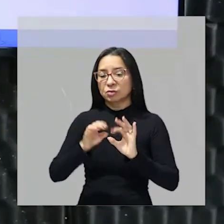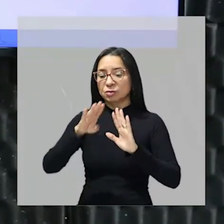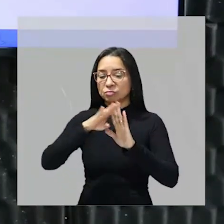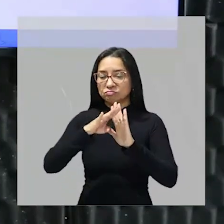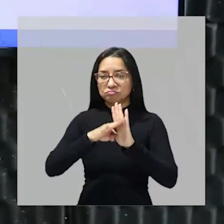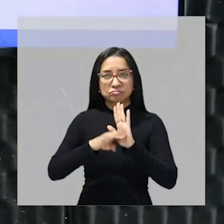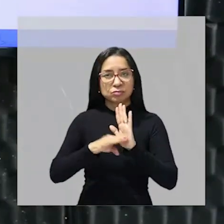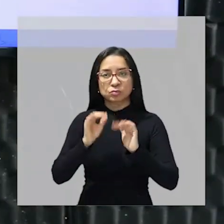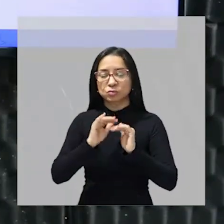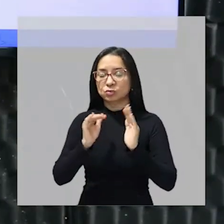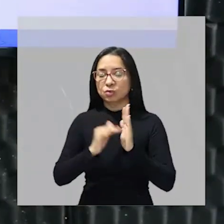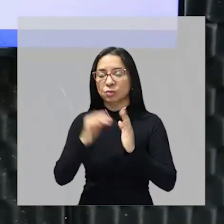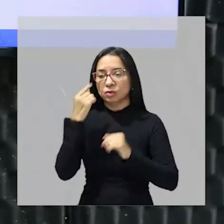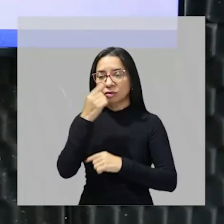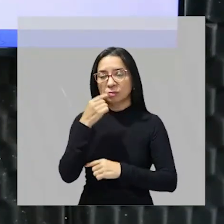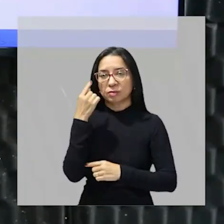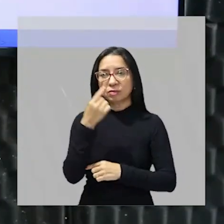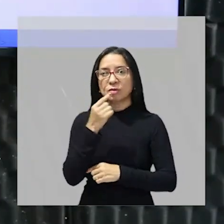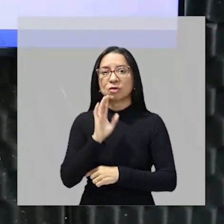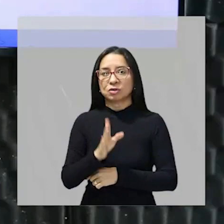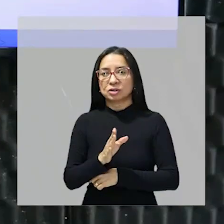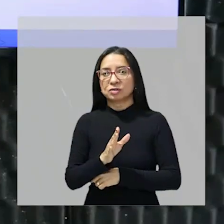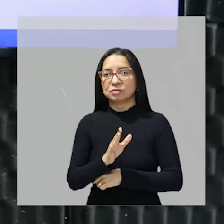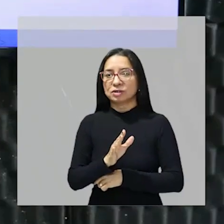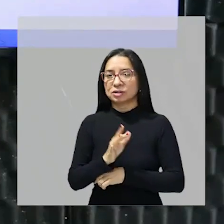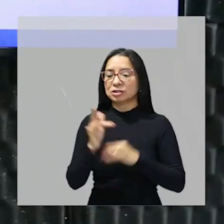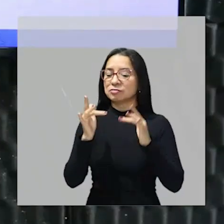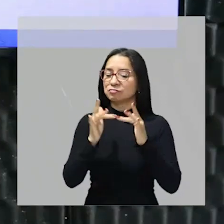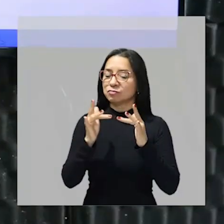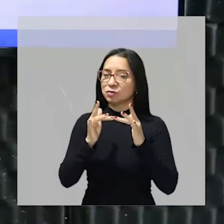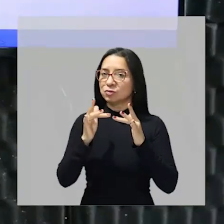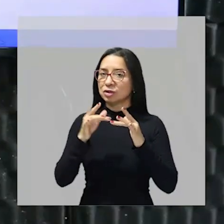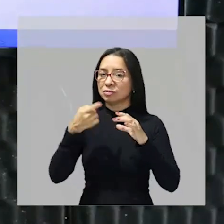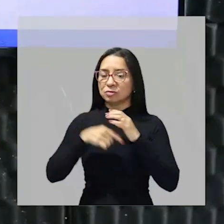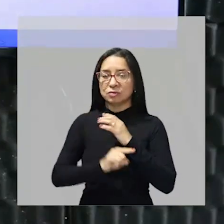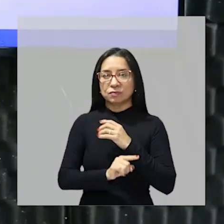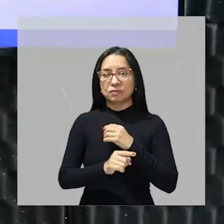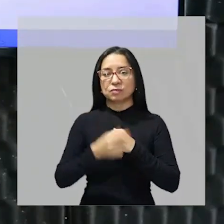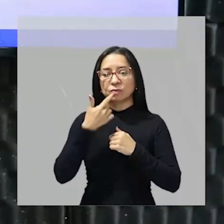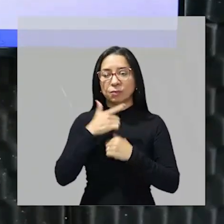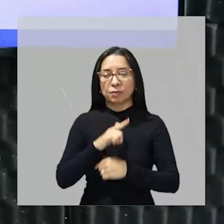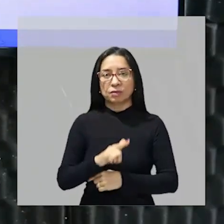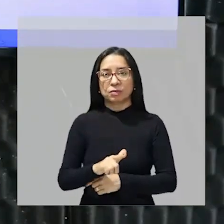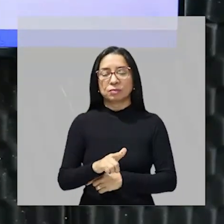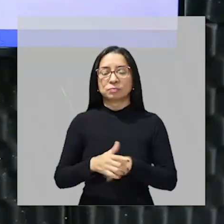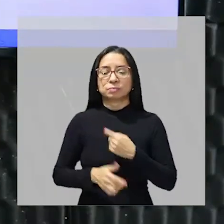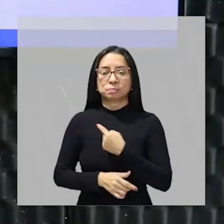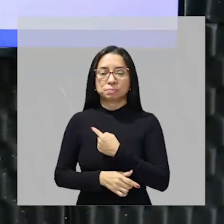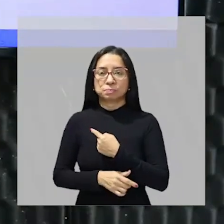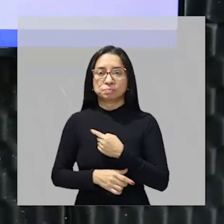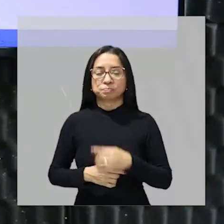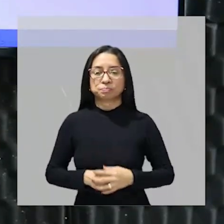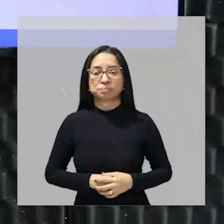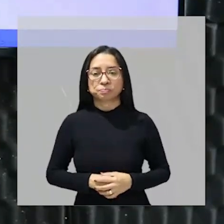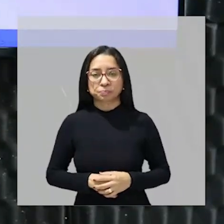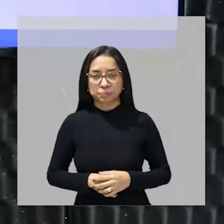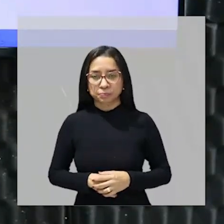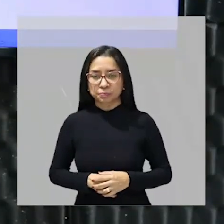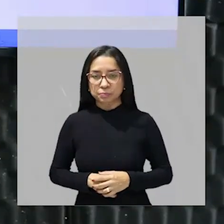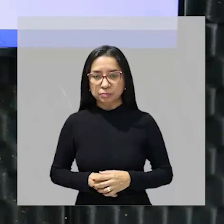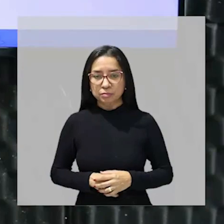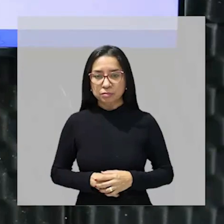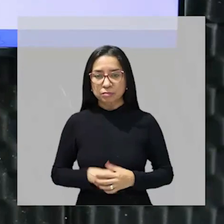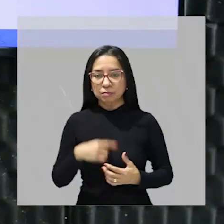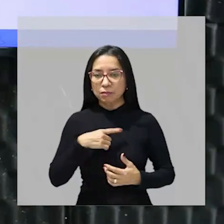em espanhol. Então, você já vai se familiarizando com a língua, tá? Então, eu tenho aqui o texto, incubar